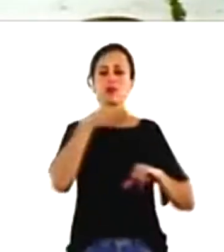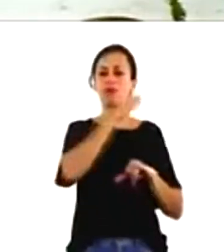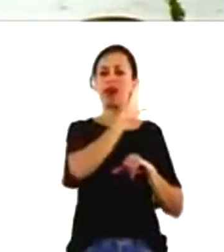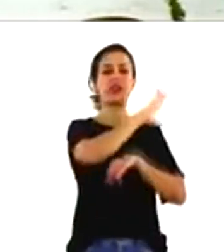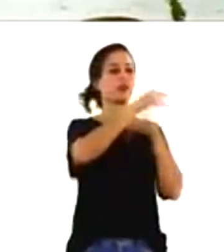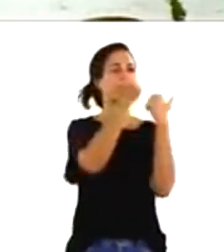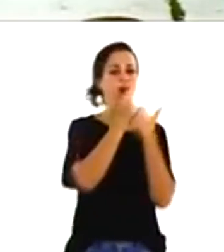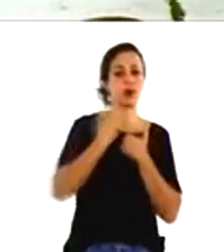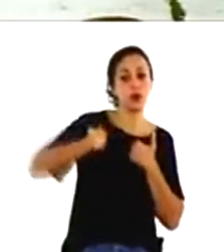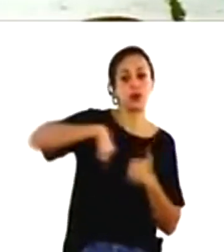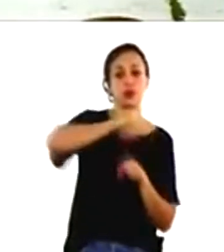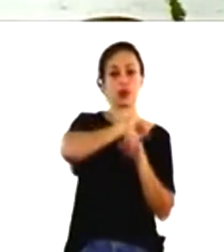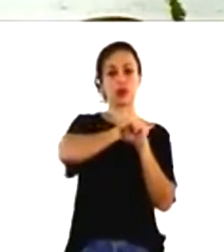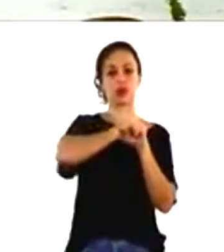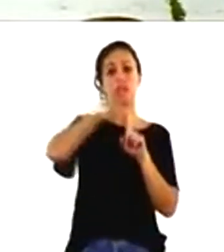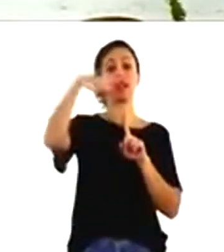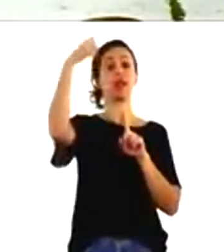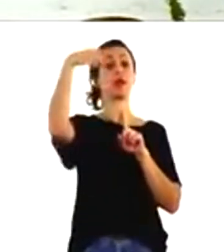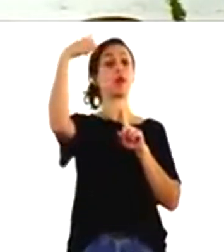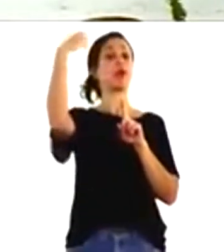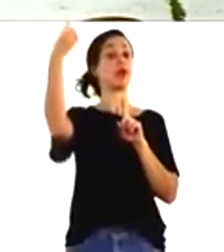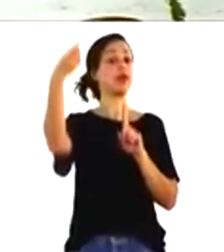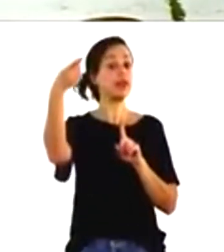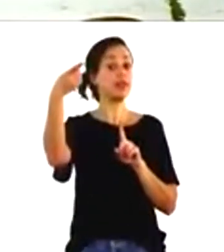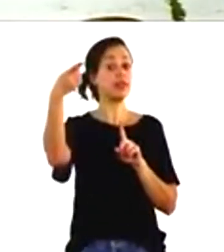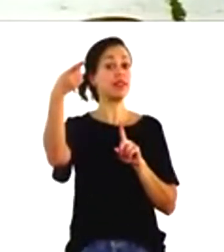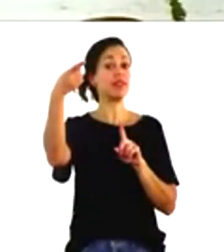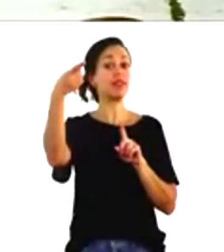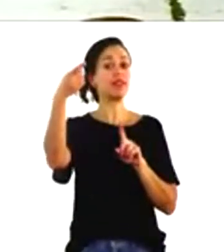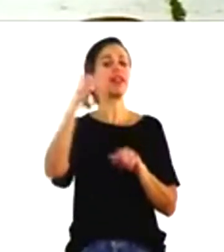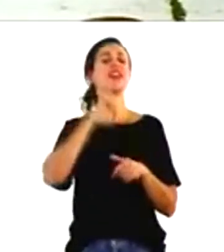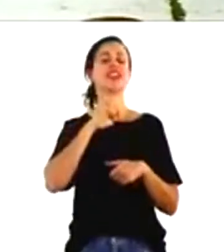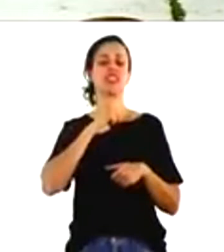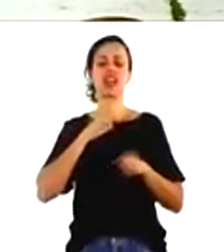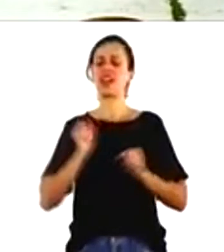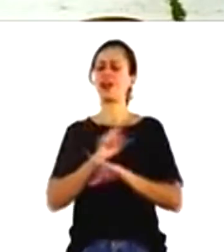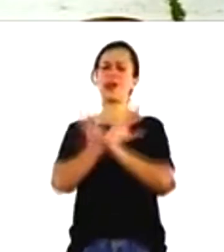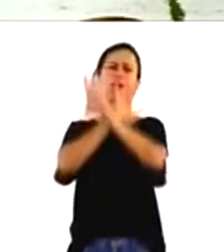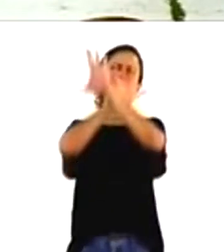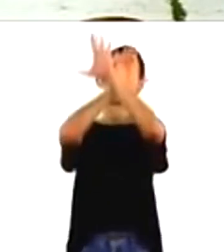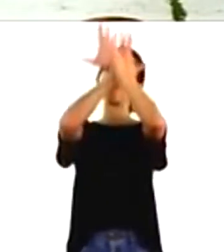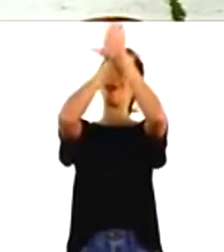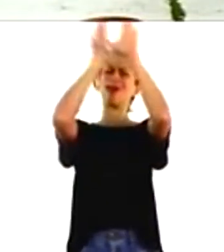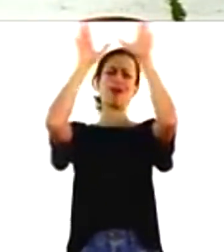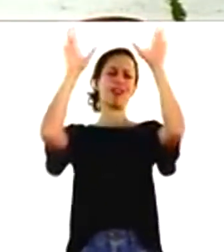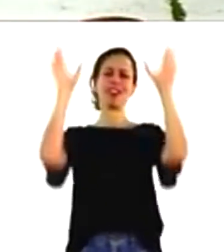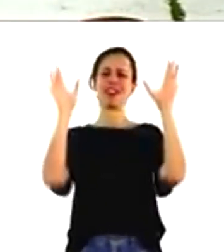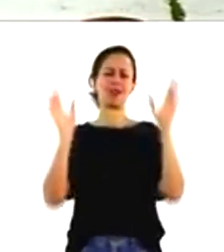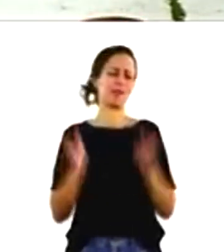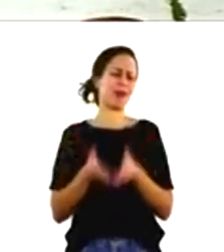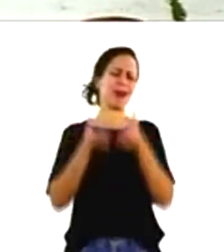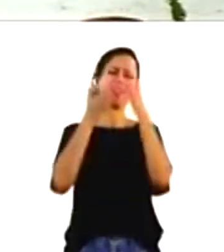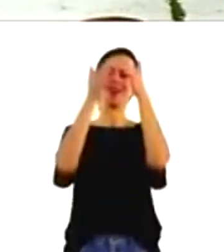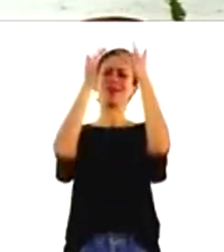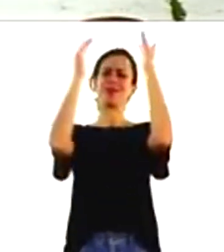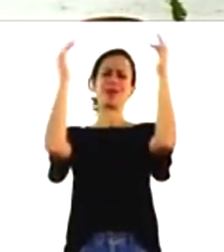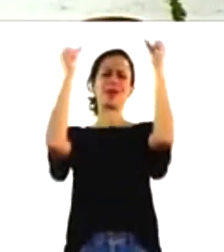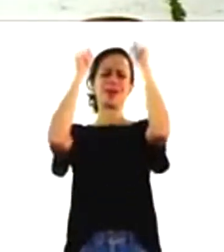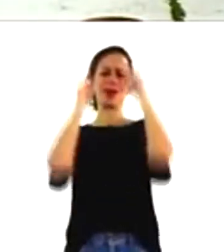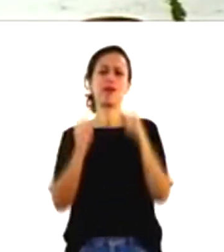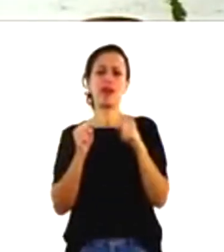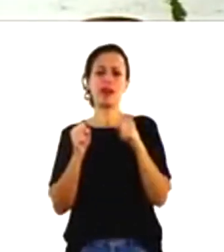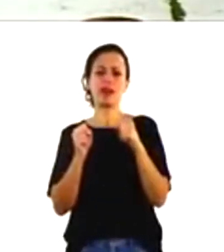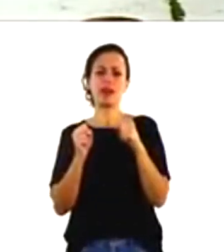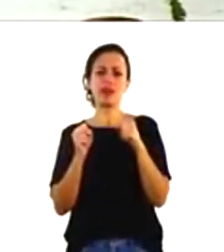Então note bem, Paulo está orando para que os crentes de Éfeso reconheçam os recursos espirituais que eles